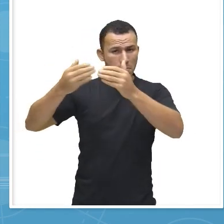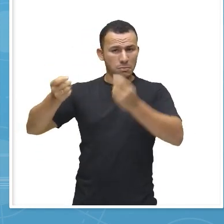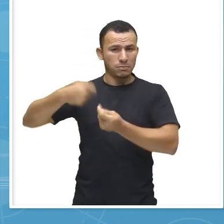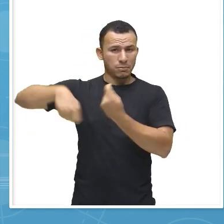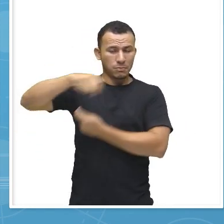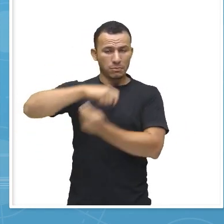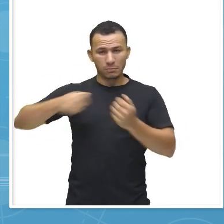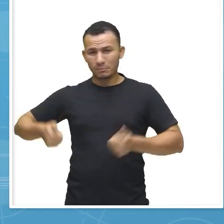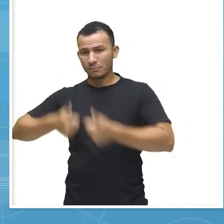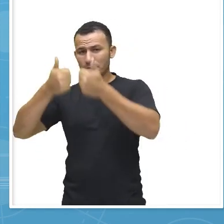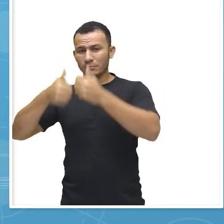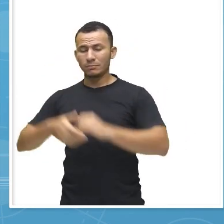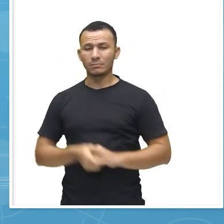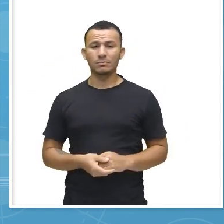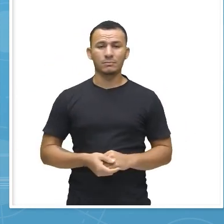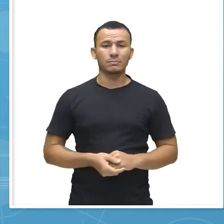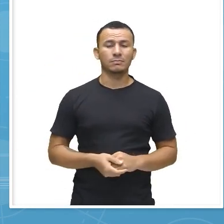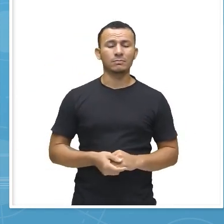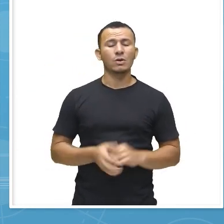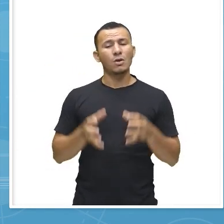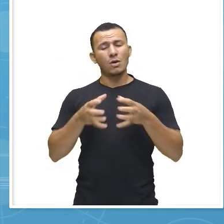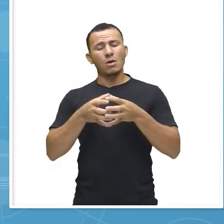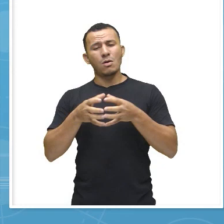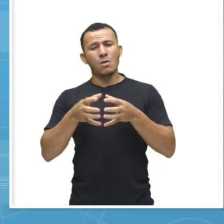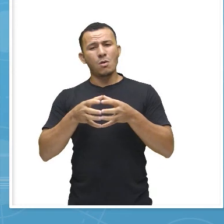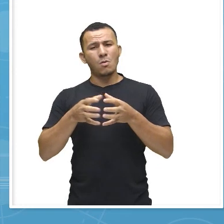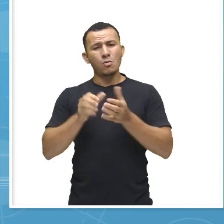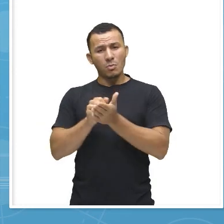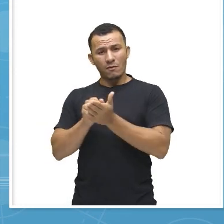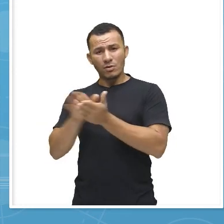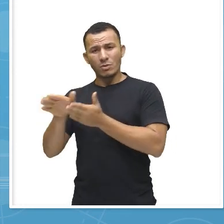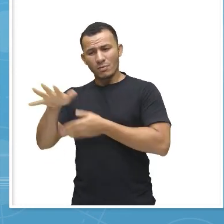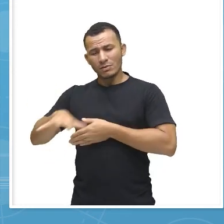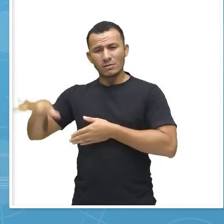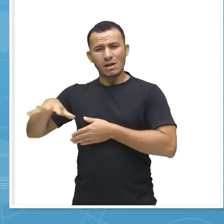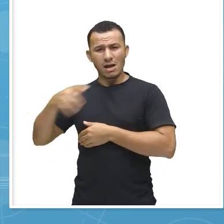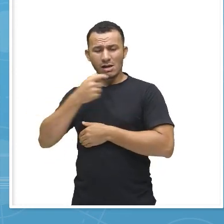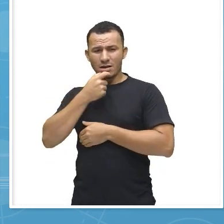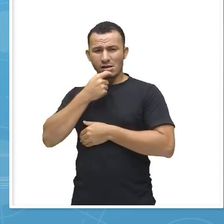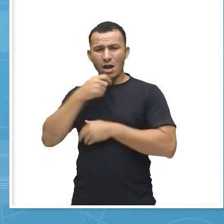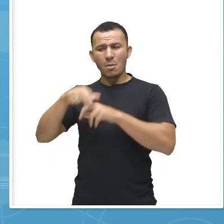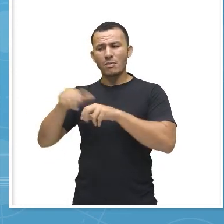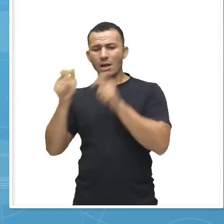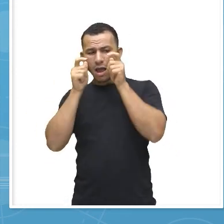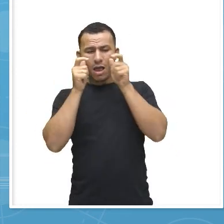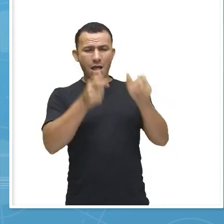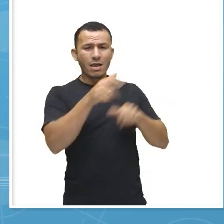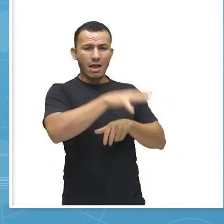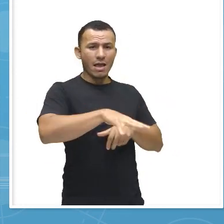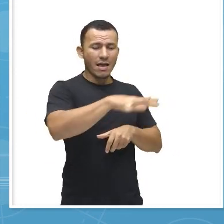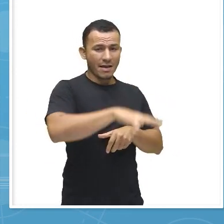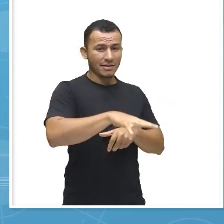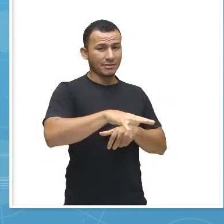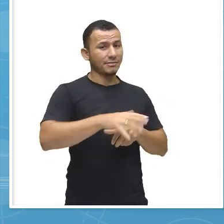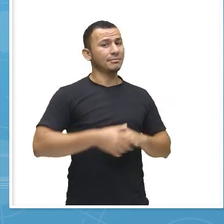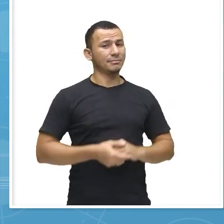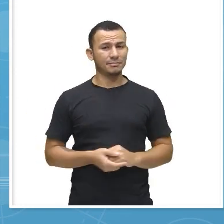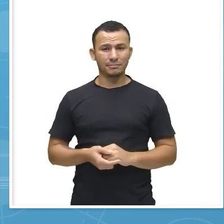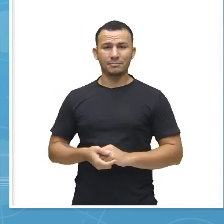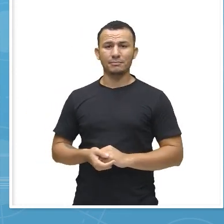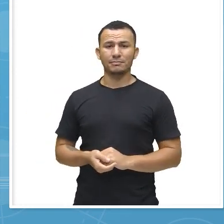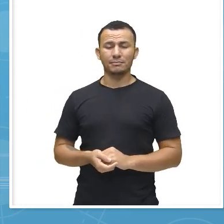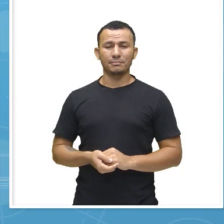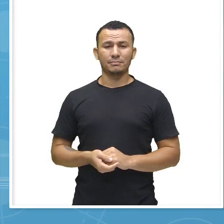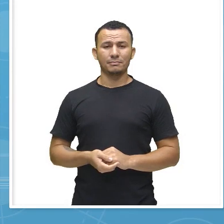aí. C. A expulsão das tropas napoleônicas do território inglês que uniu os interesses nacionais em torno de um esforço de